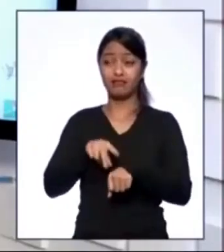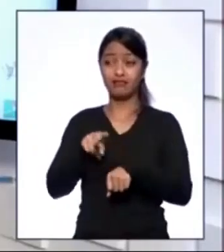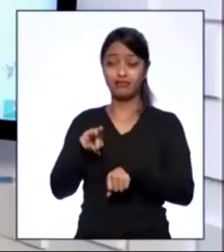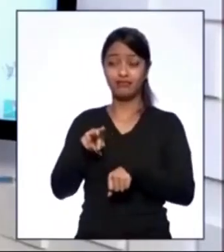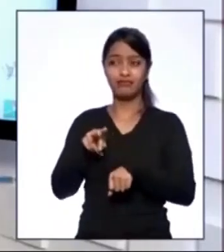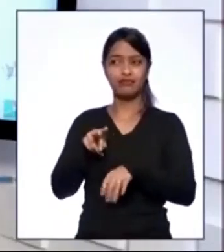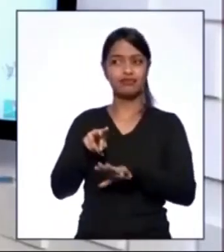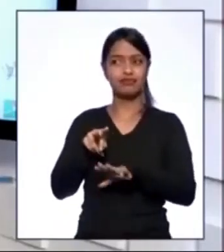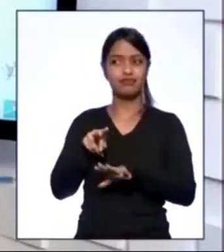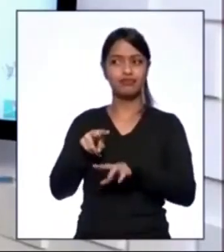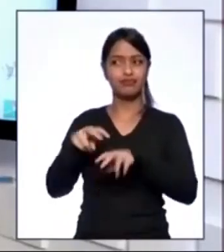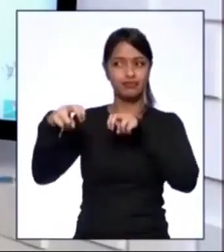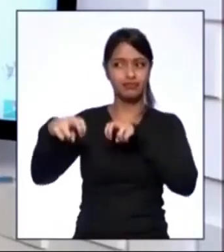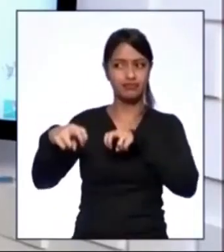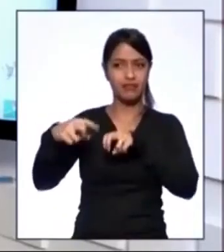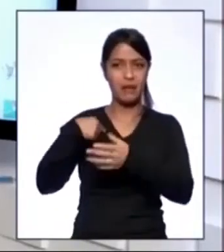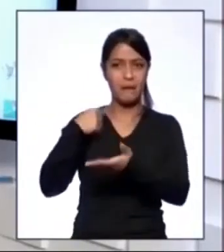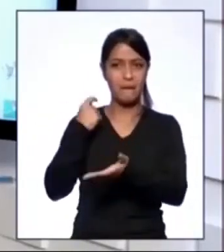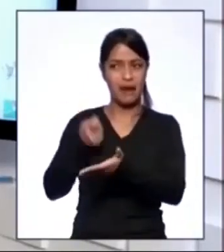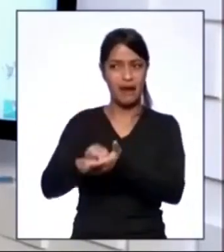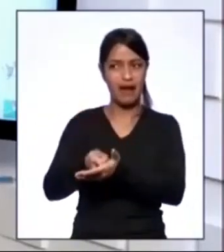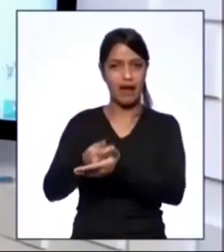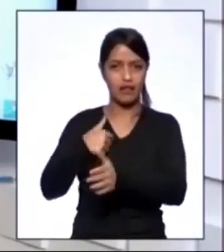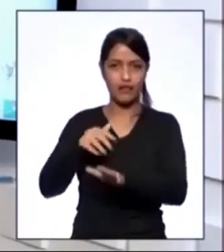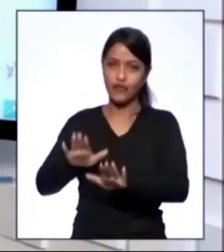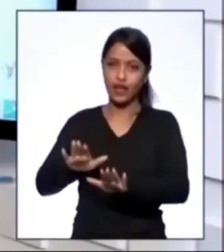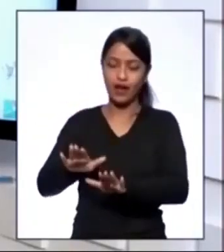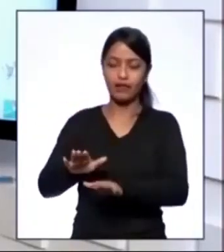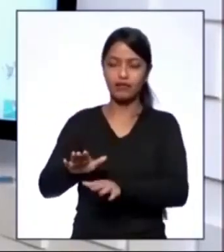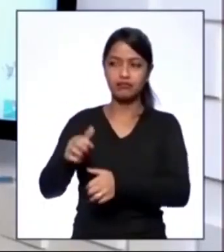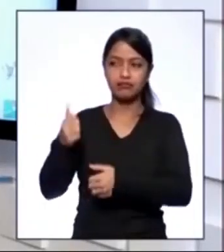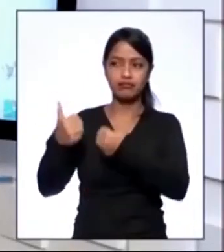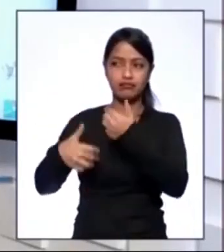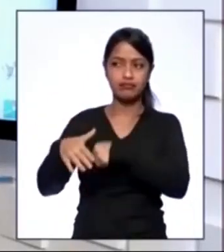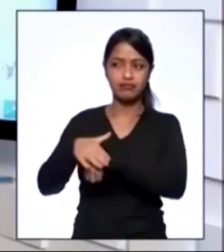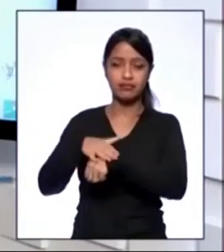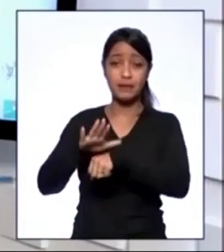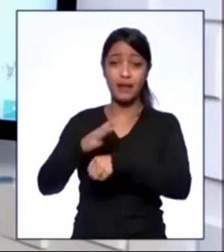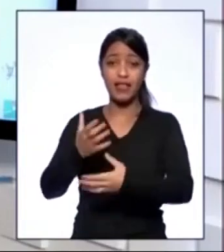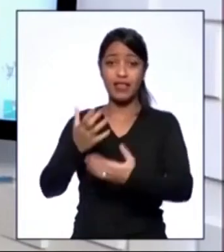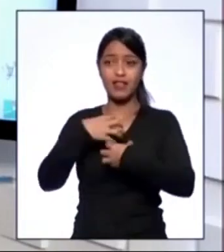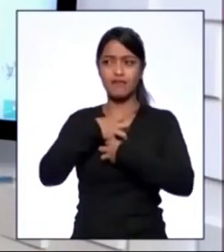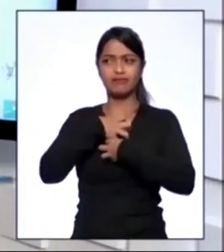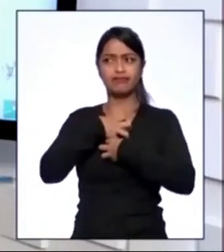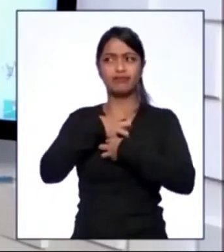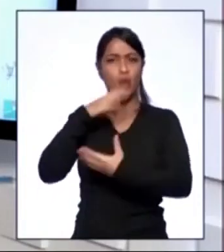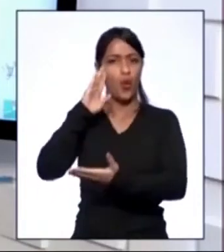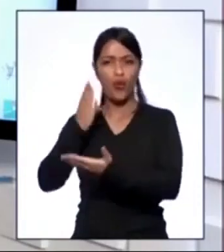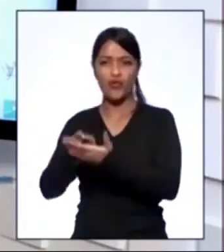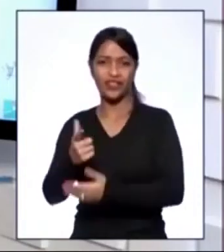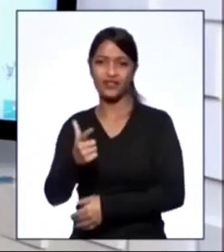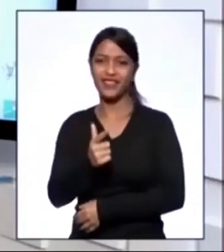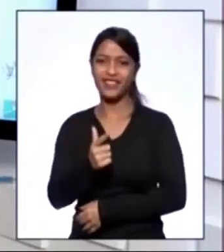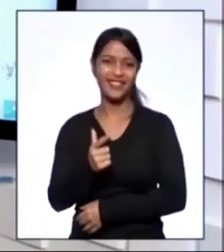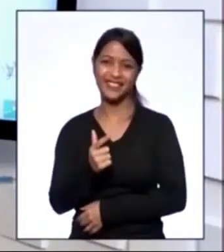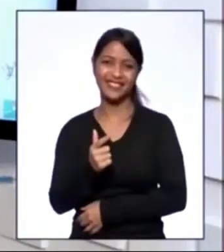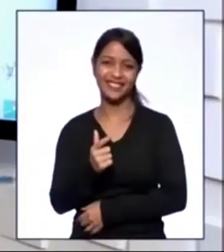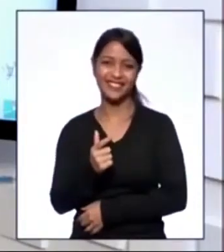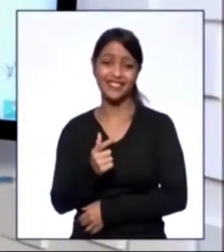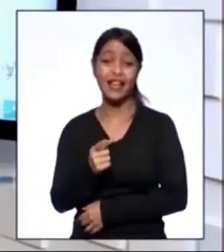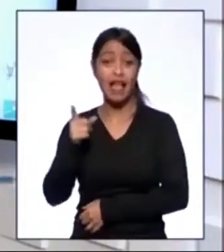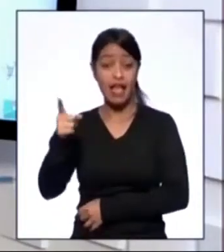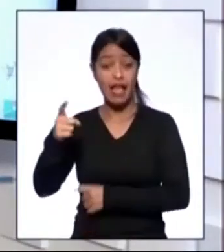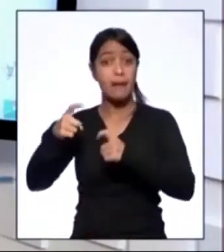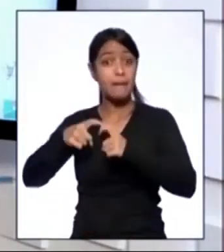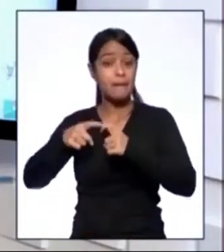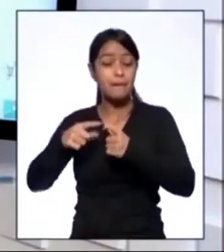consulta, né, porque você está pagando, mas seguramente você não vai sair com uma boa impressão do médico. Por mais que ele seja